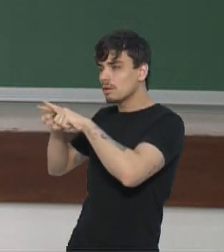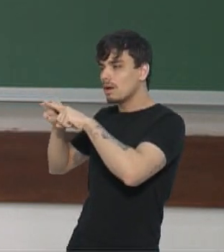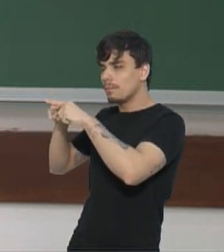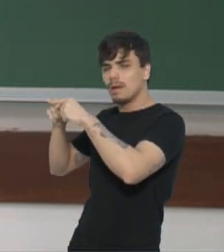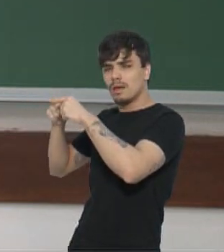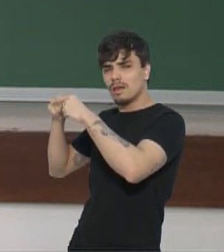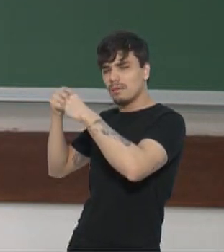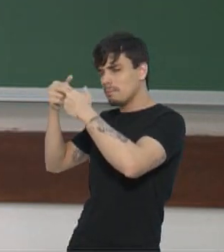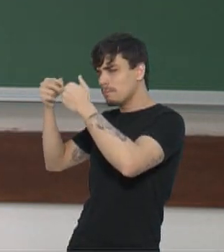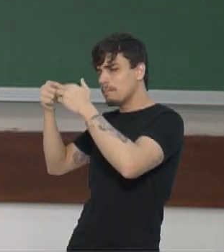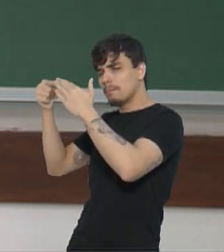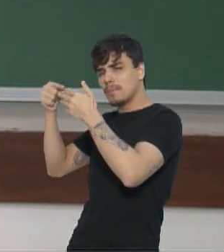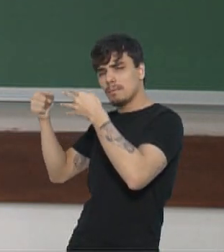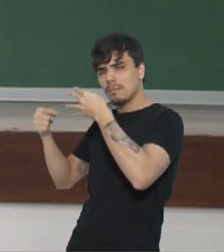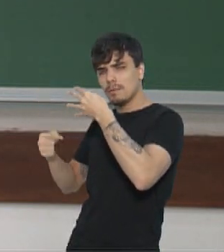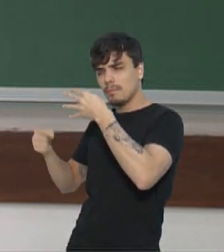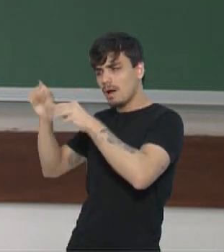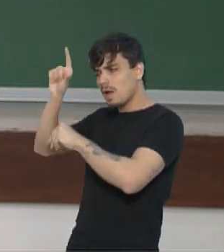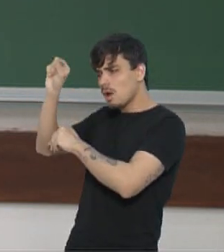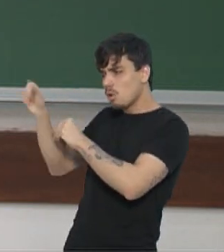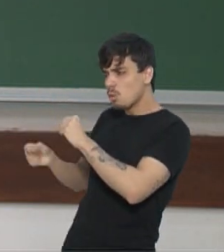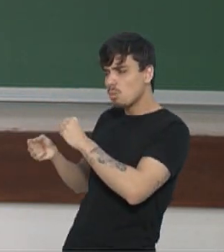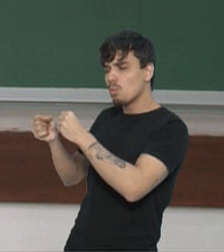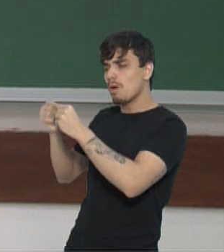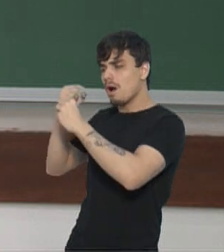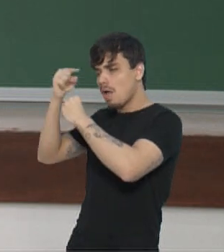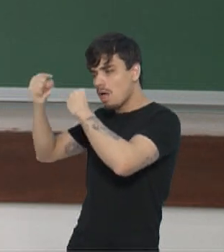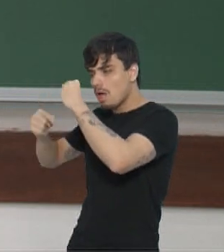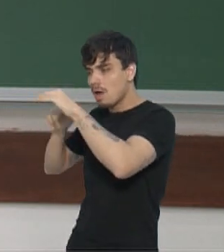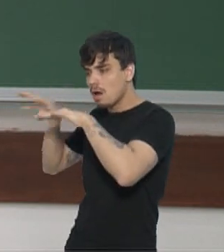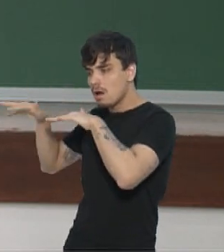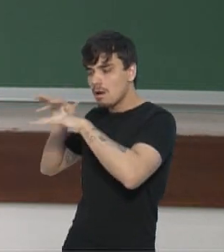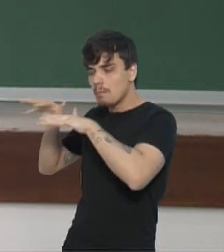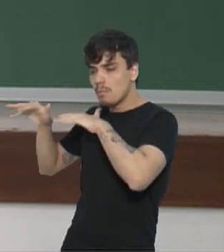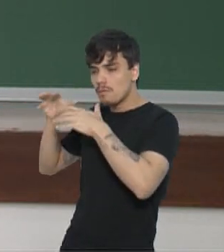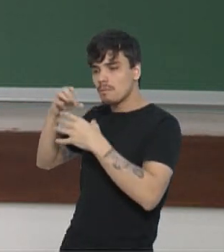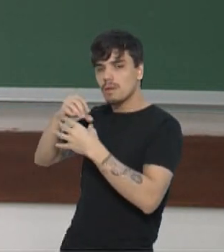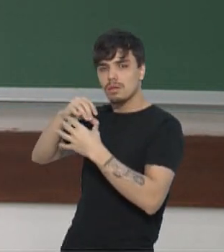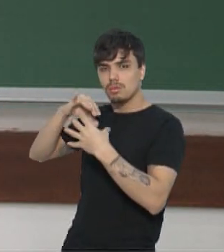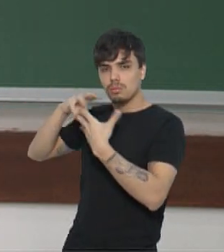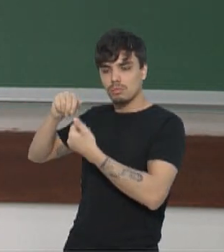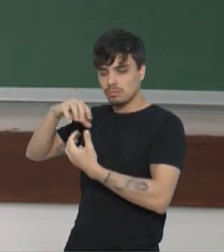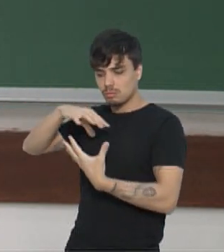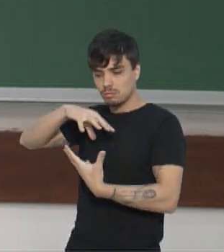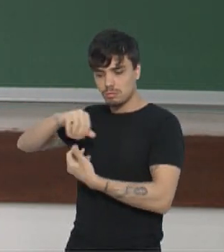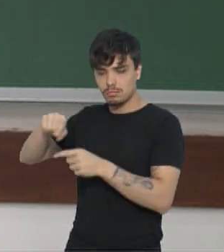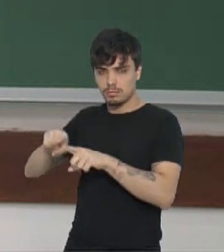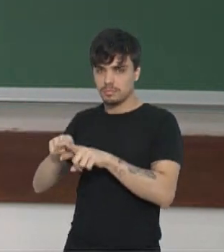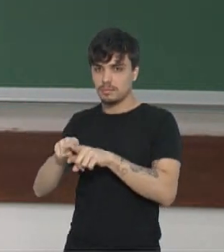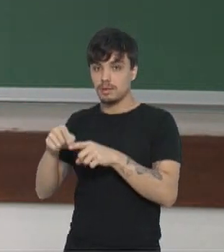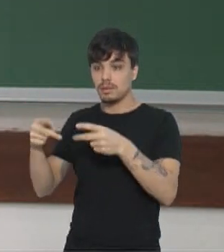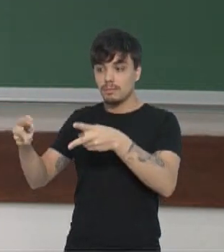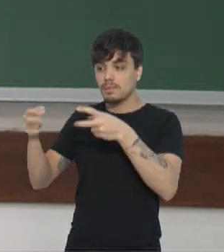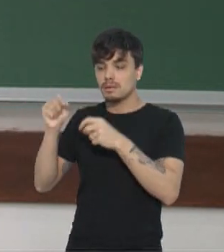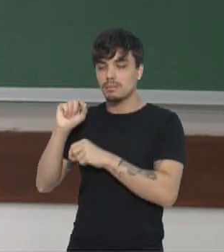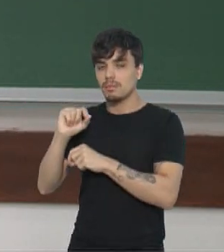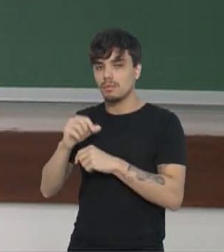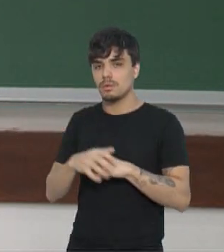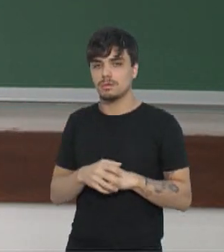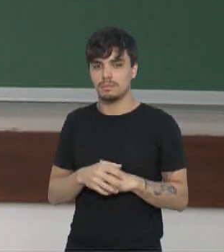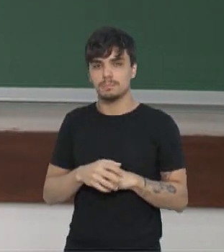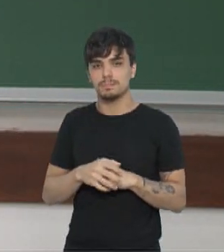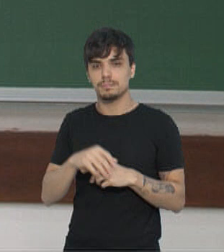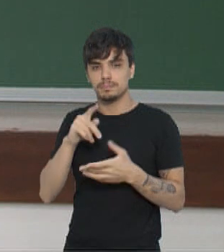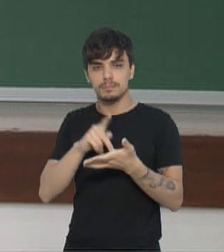como a própria Lua se movimenta, como que está o movimento da Terra em relação ao Sol, ele vê que, na